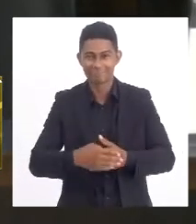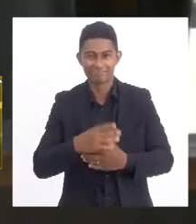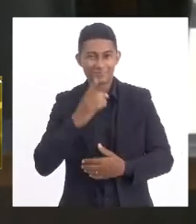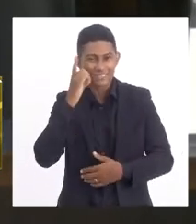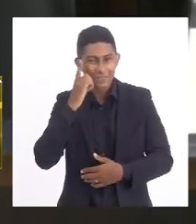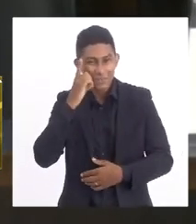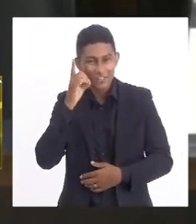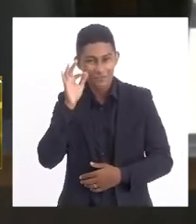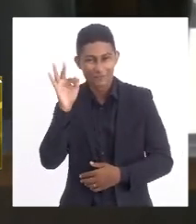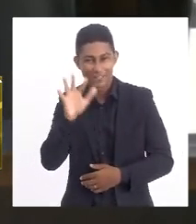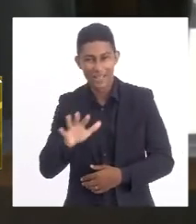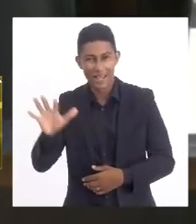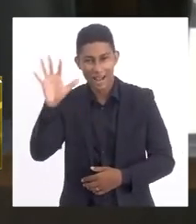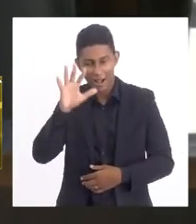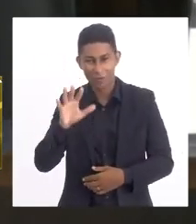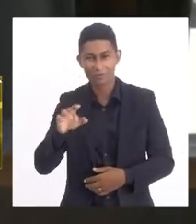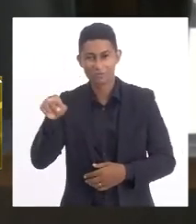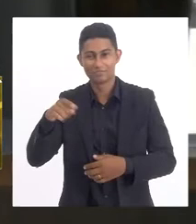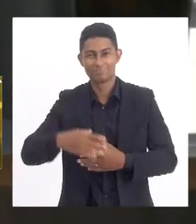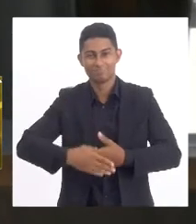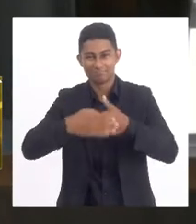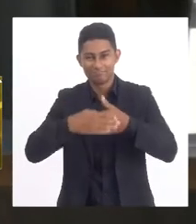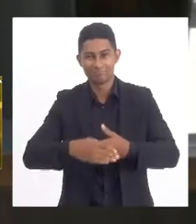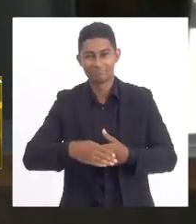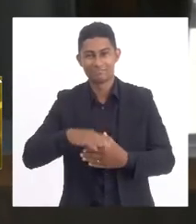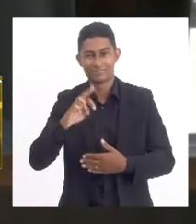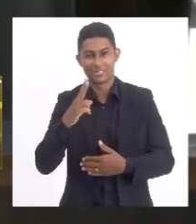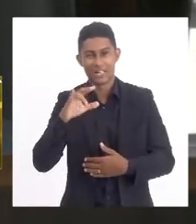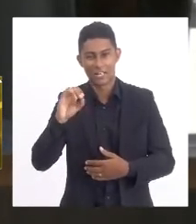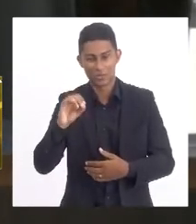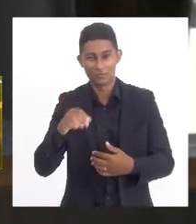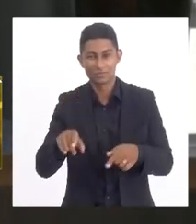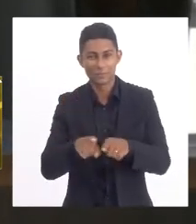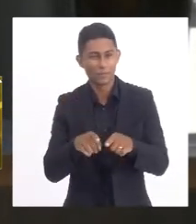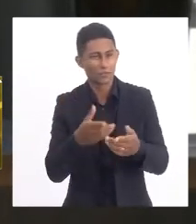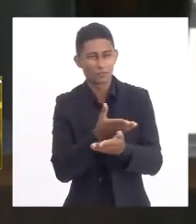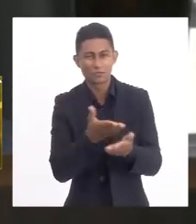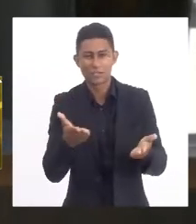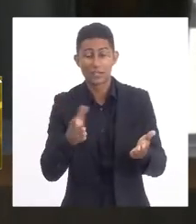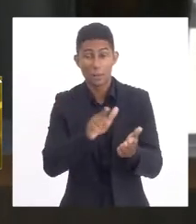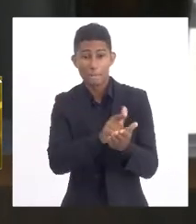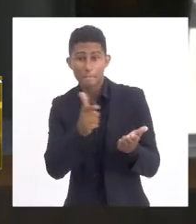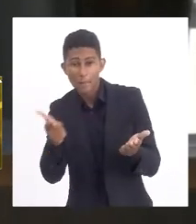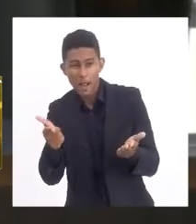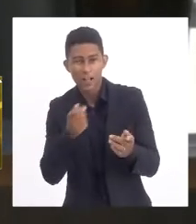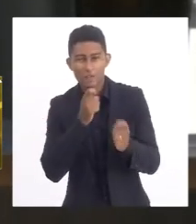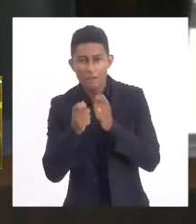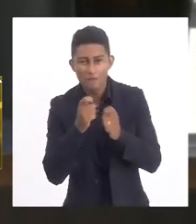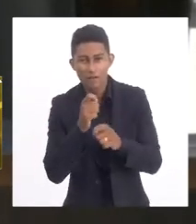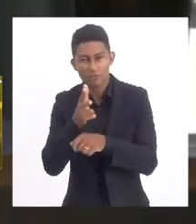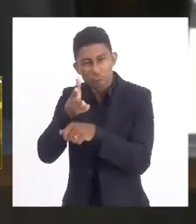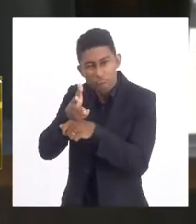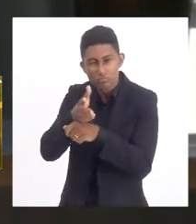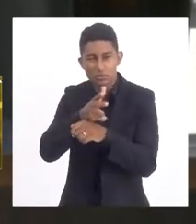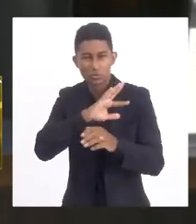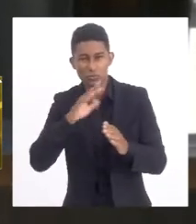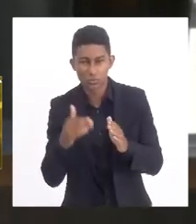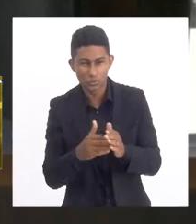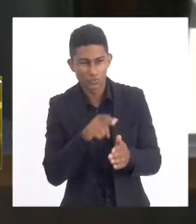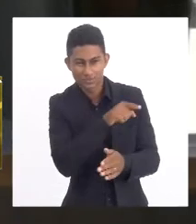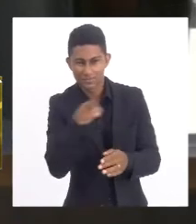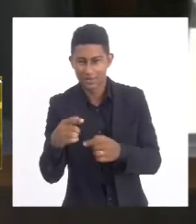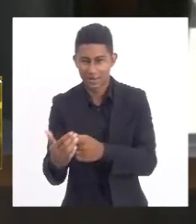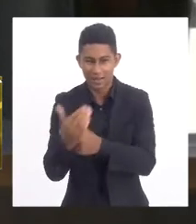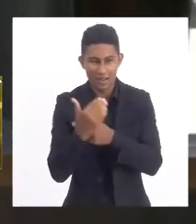todos os deputados federais estejam aqui presente demais autoridades senhores senhoras toda a imprensa que tá aqui nos ajudando e que nesse momento